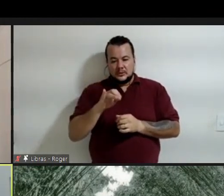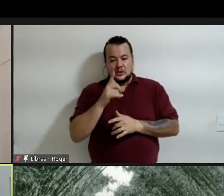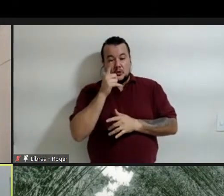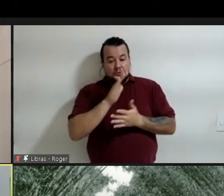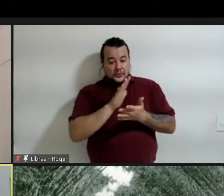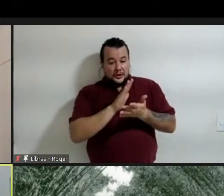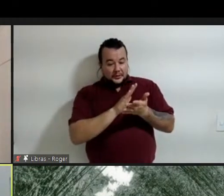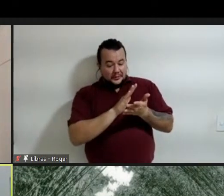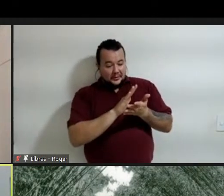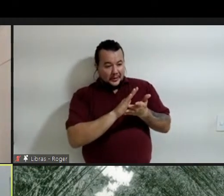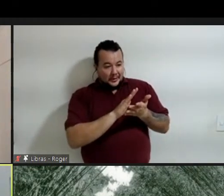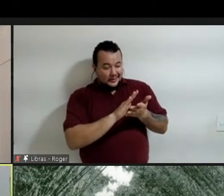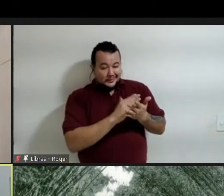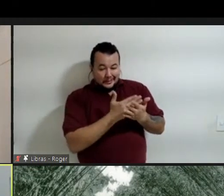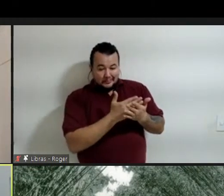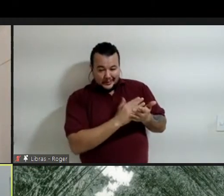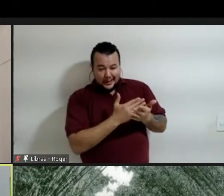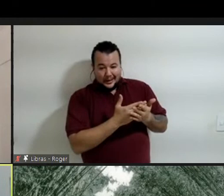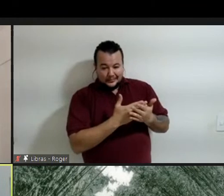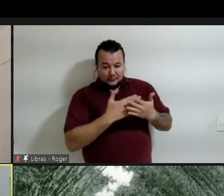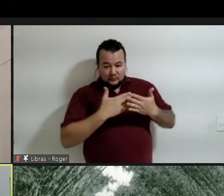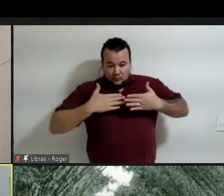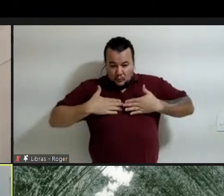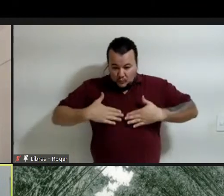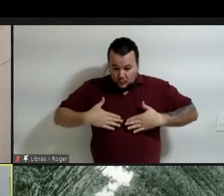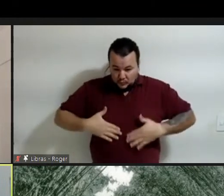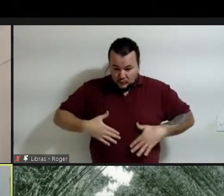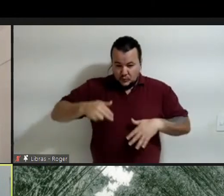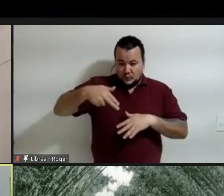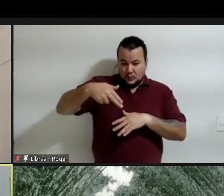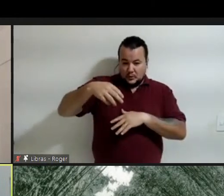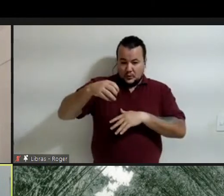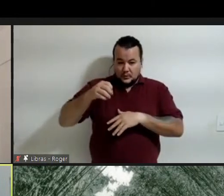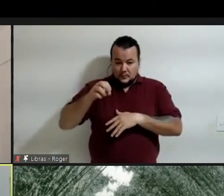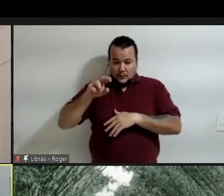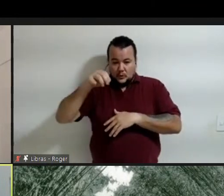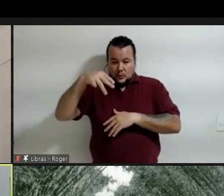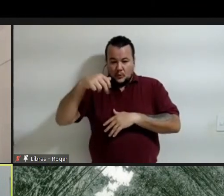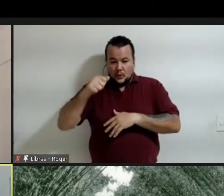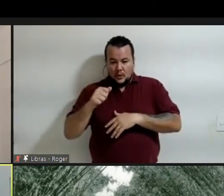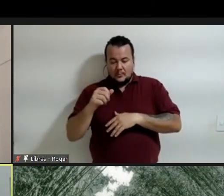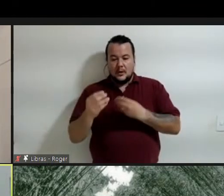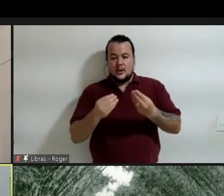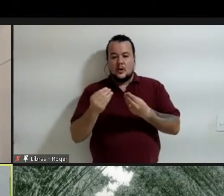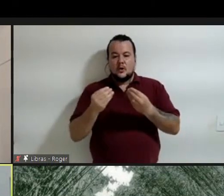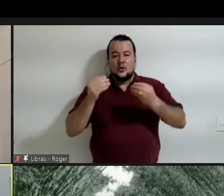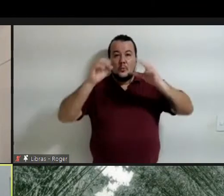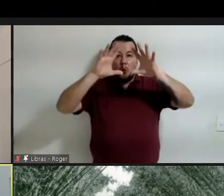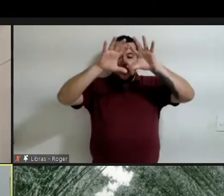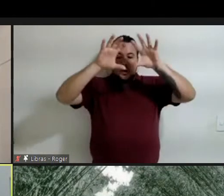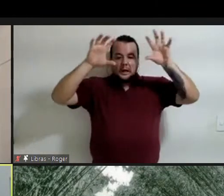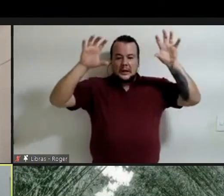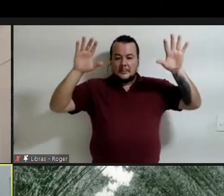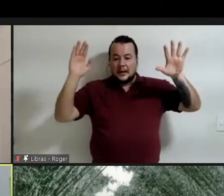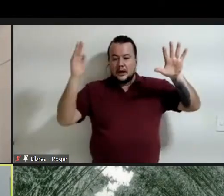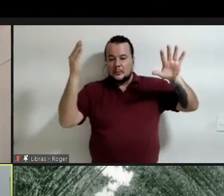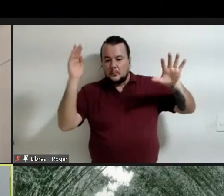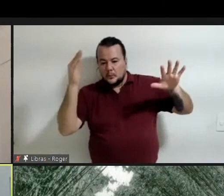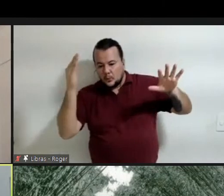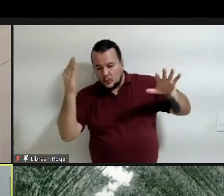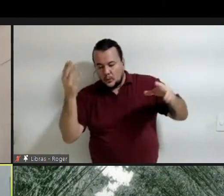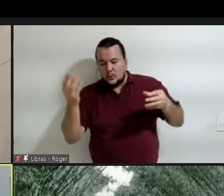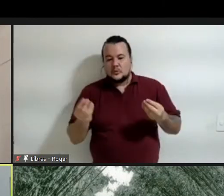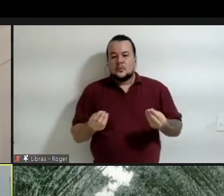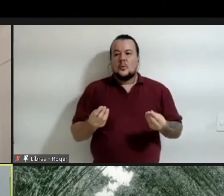uma combinação consciente do envelope bioclimático tropical com uma espacialidade